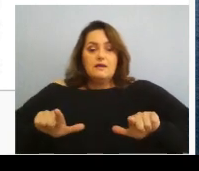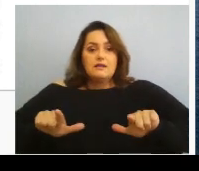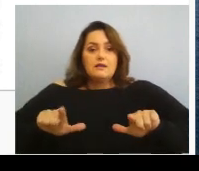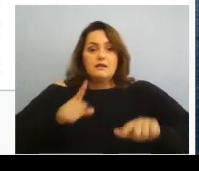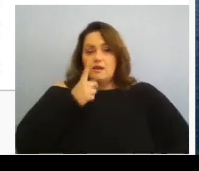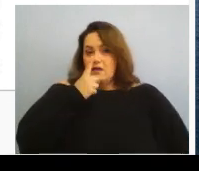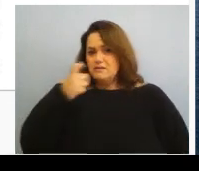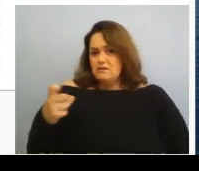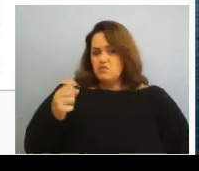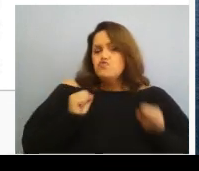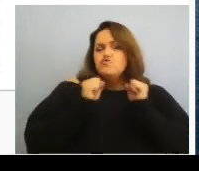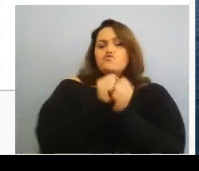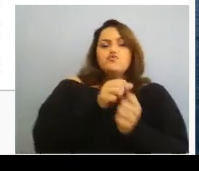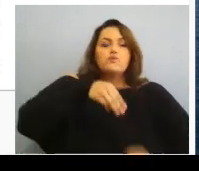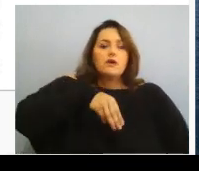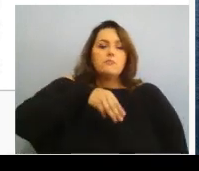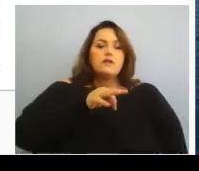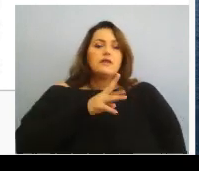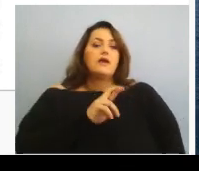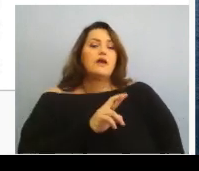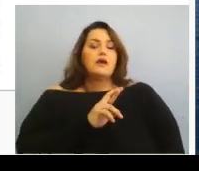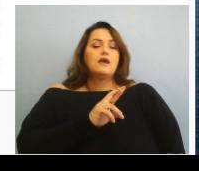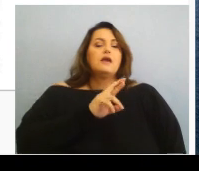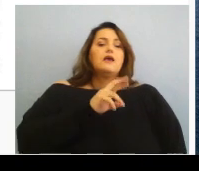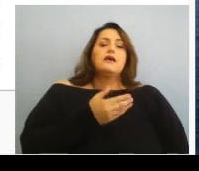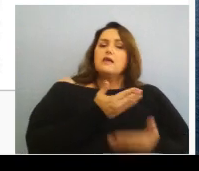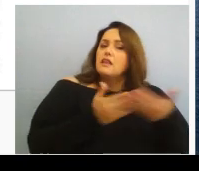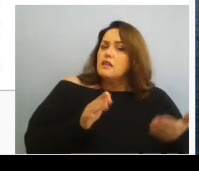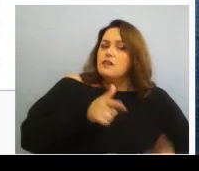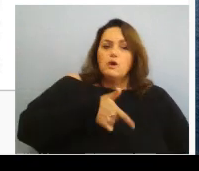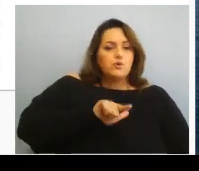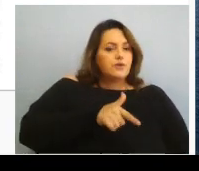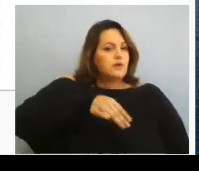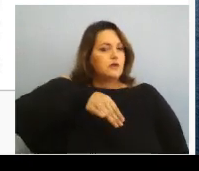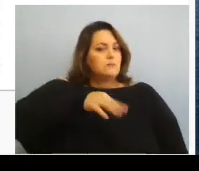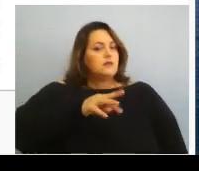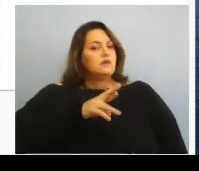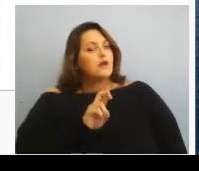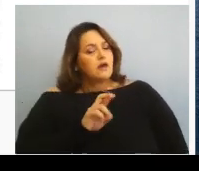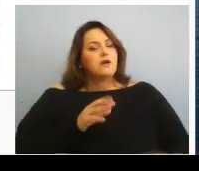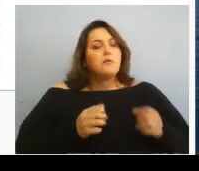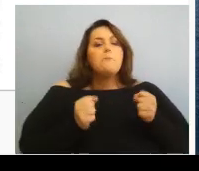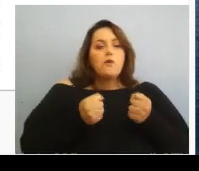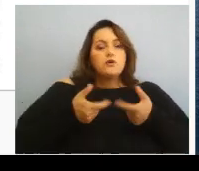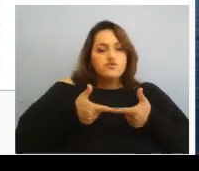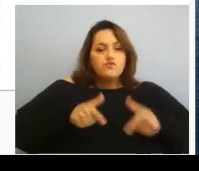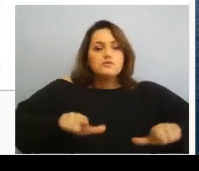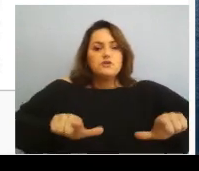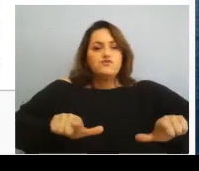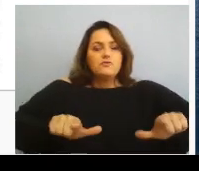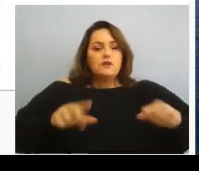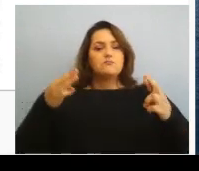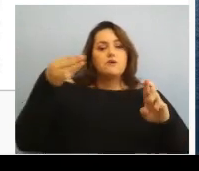resíduos que tenham ingressado com MTR, para resíduos que tenham ingressado sem MTR, pode gerar um certificado referente